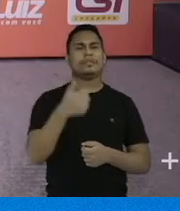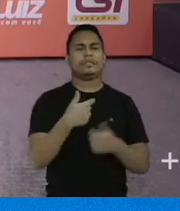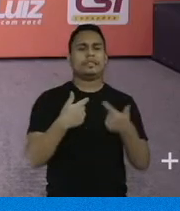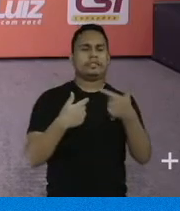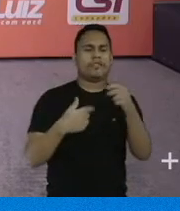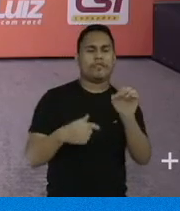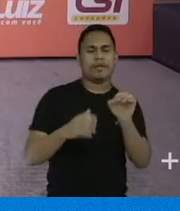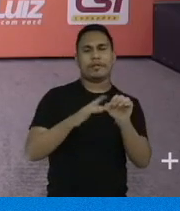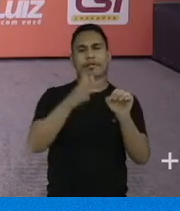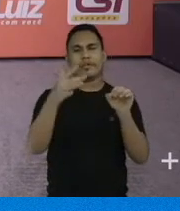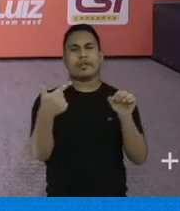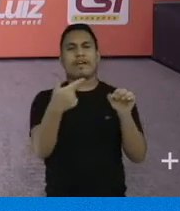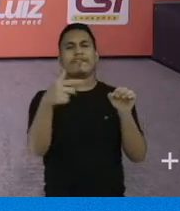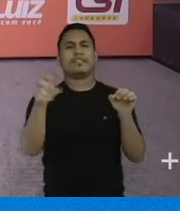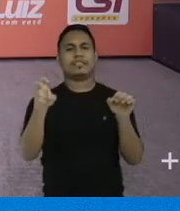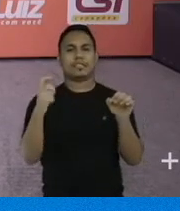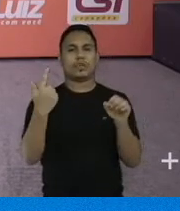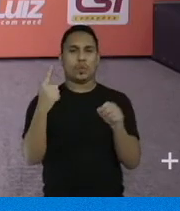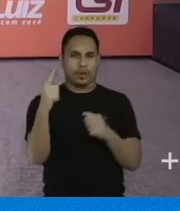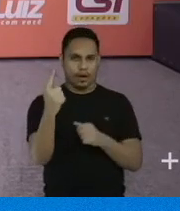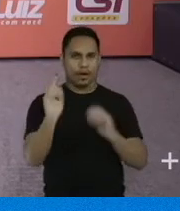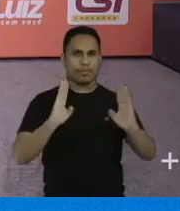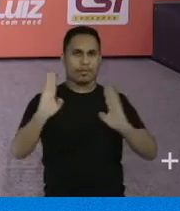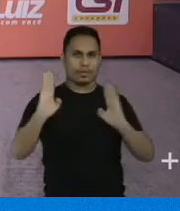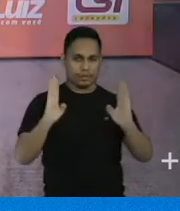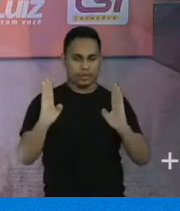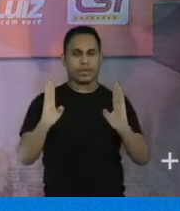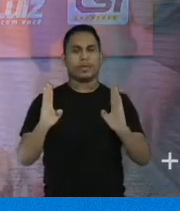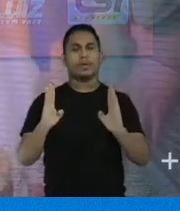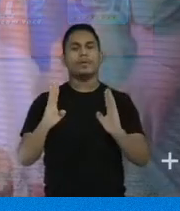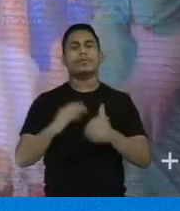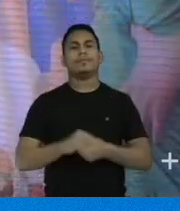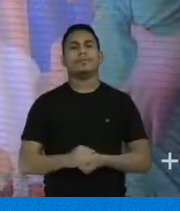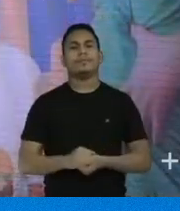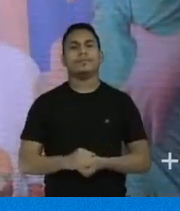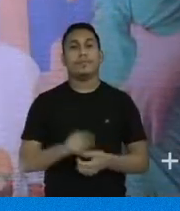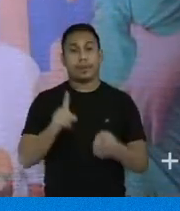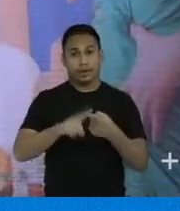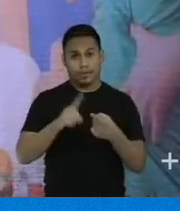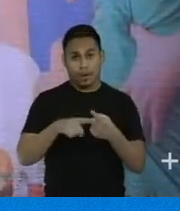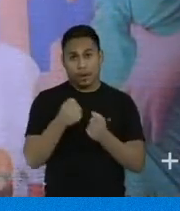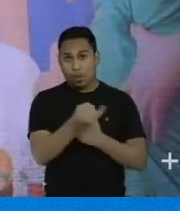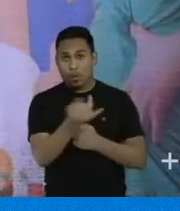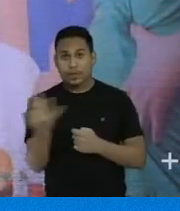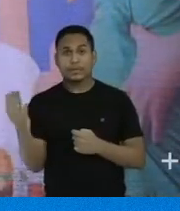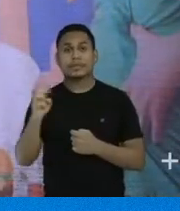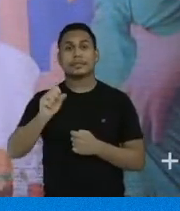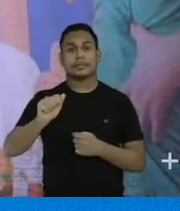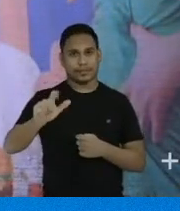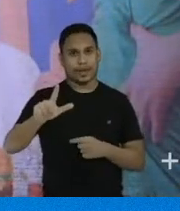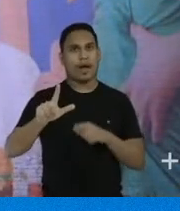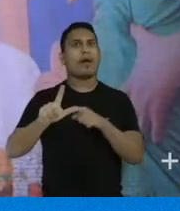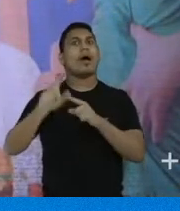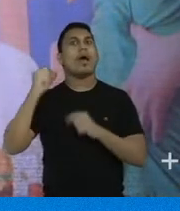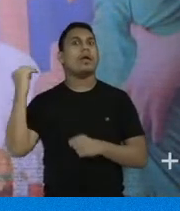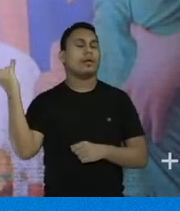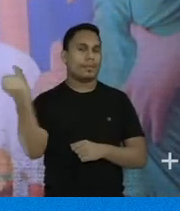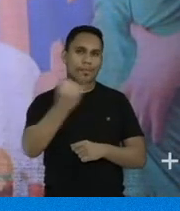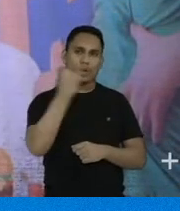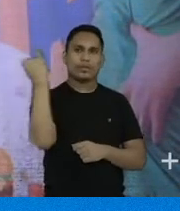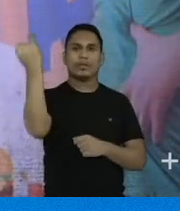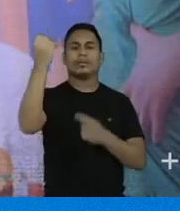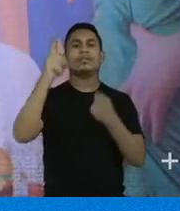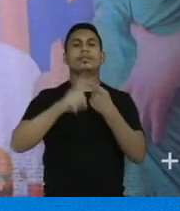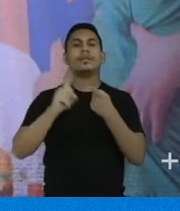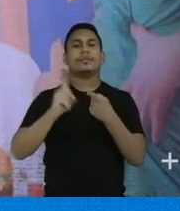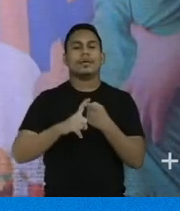de fibra, até 30, excelente. A quantidade de sal é importante. Então, em geral,